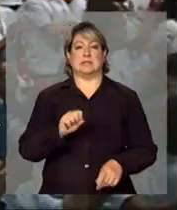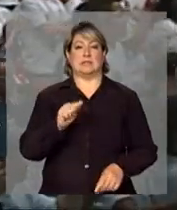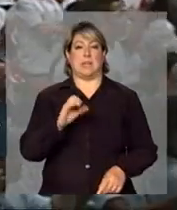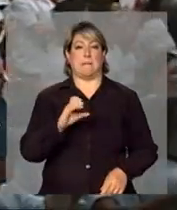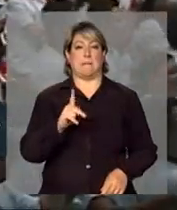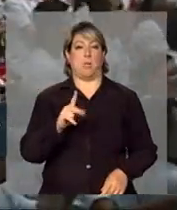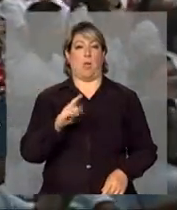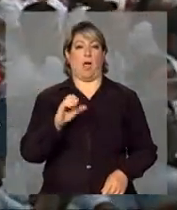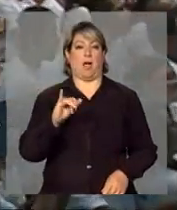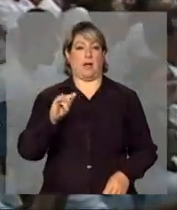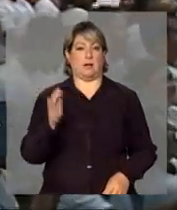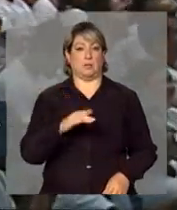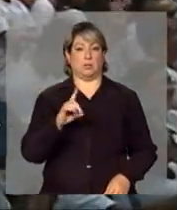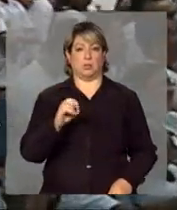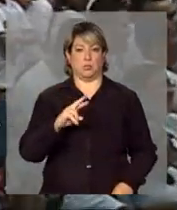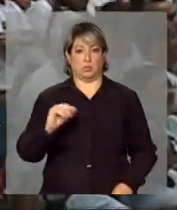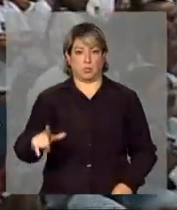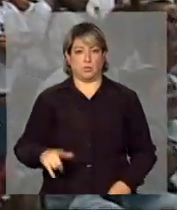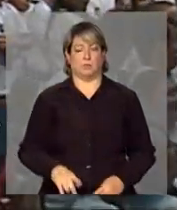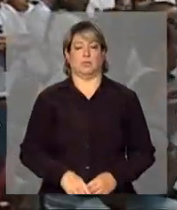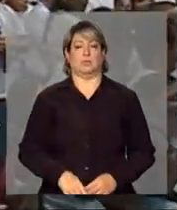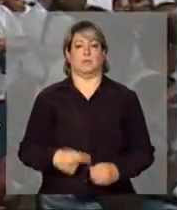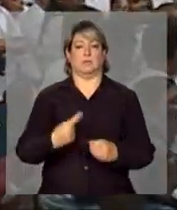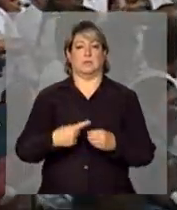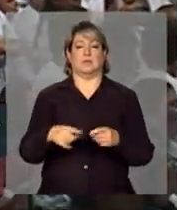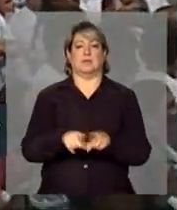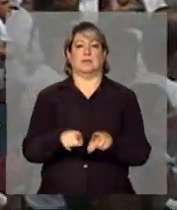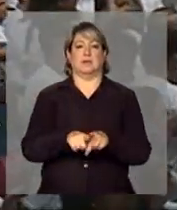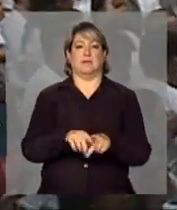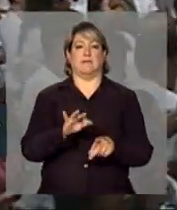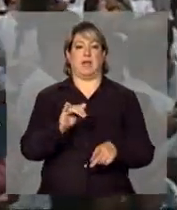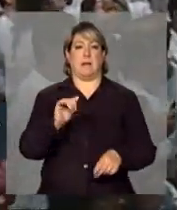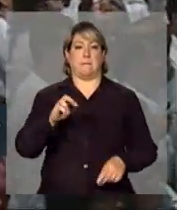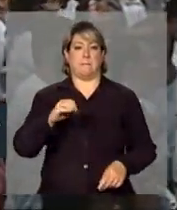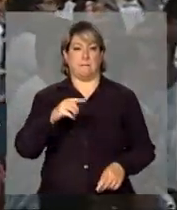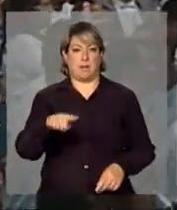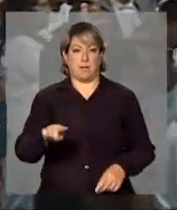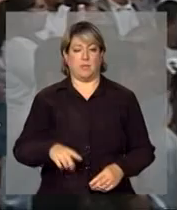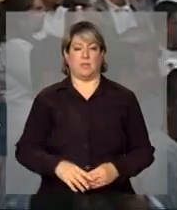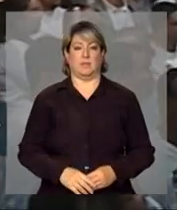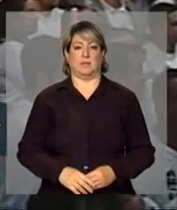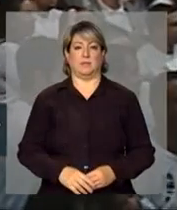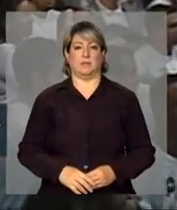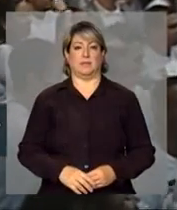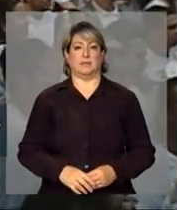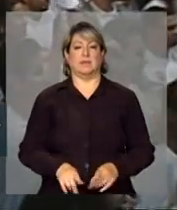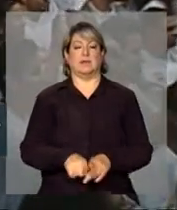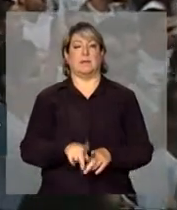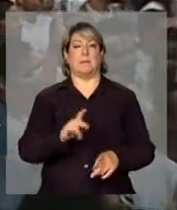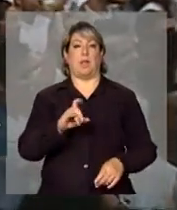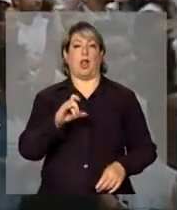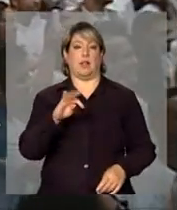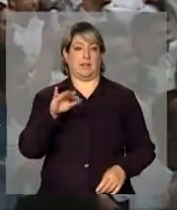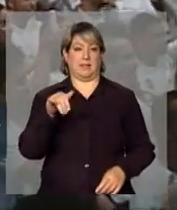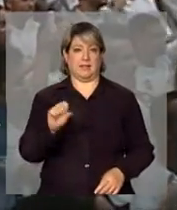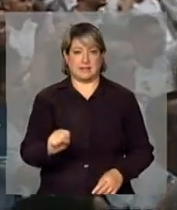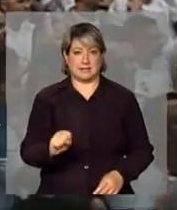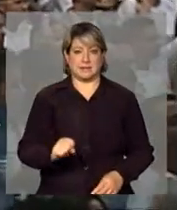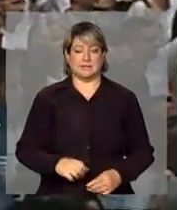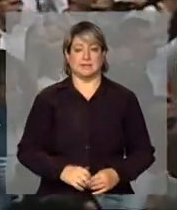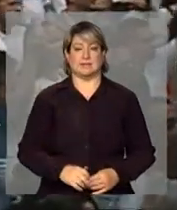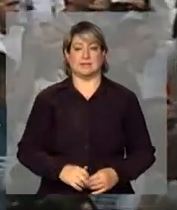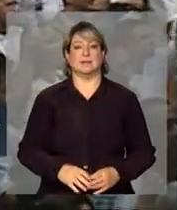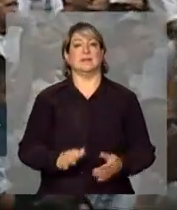Sapucaia do Sul. Viamão, Pelotas